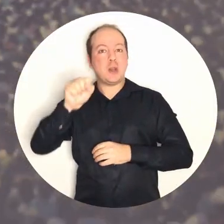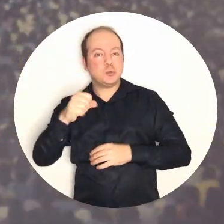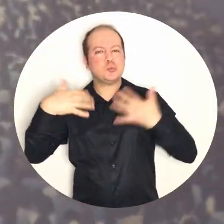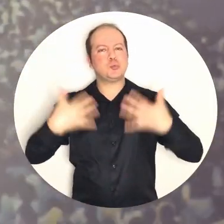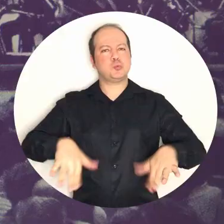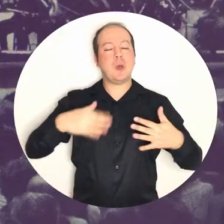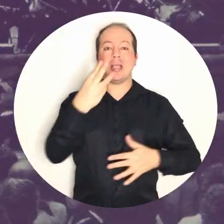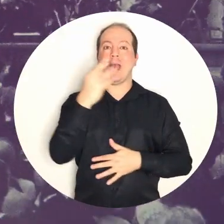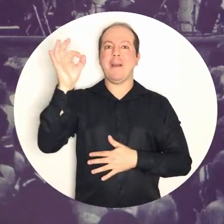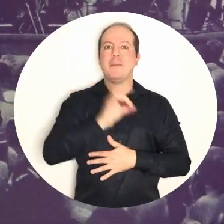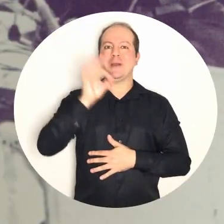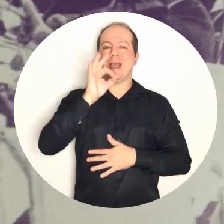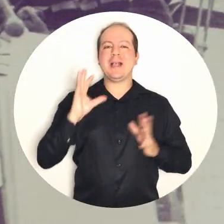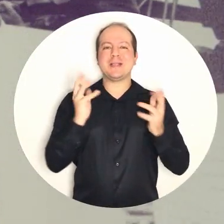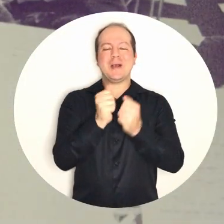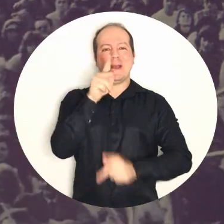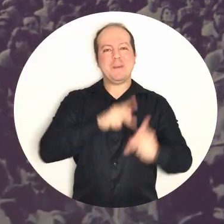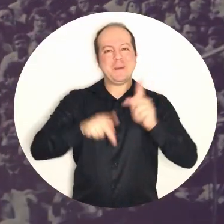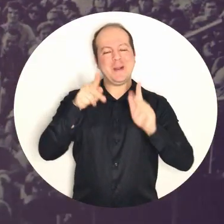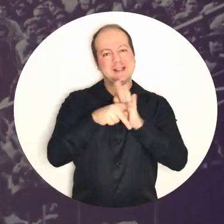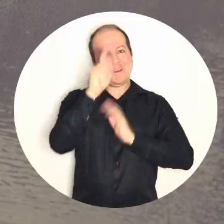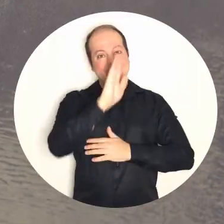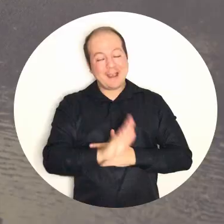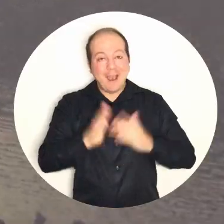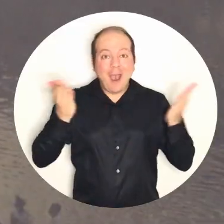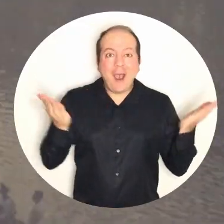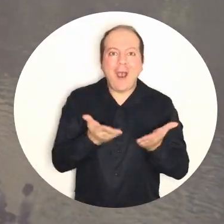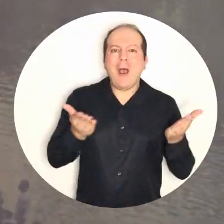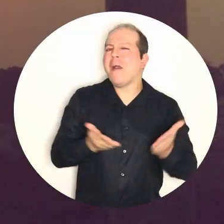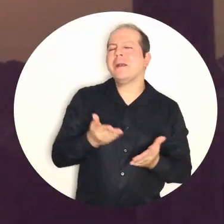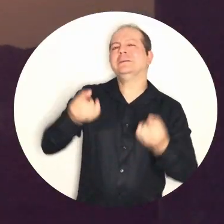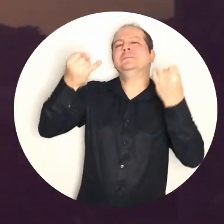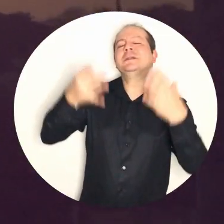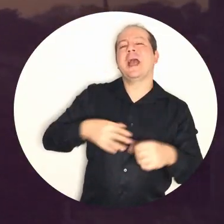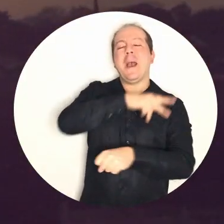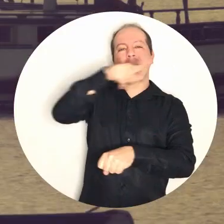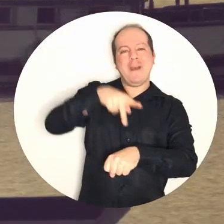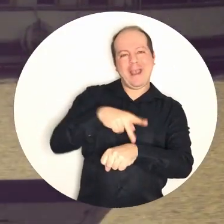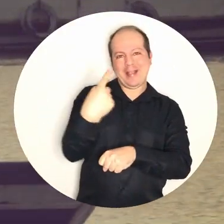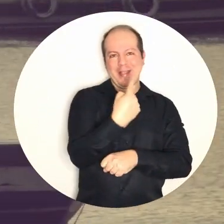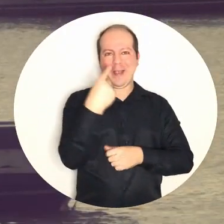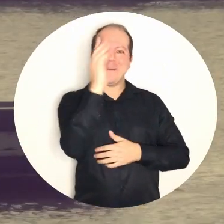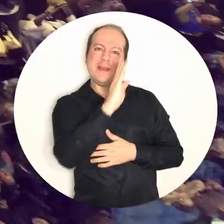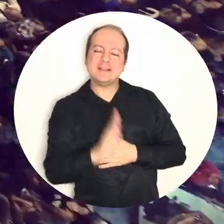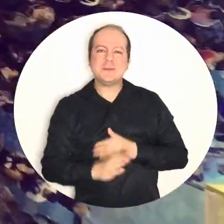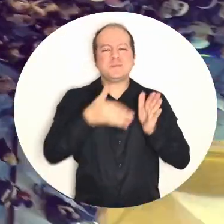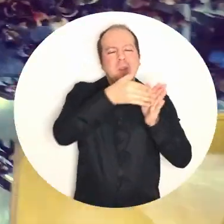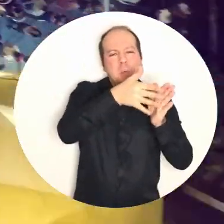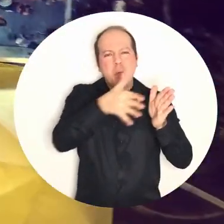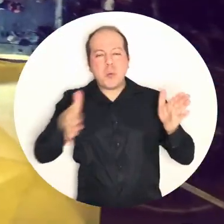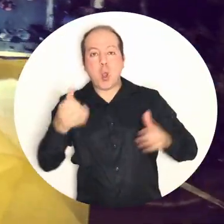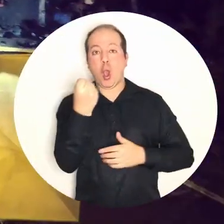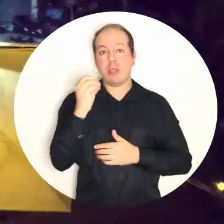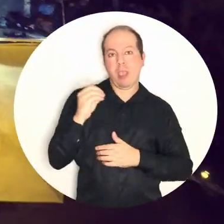pouco mais de 3% de toda a população do Brasil hoje. E por falar nesse país continental, ao